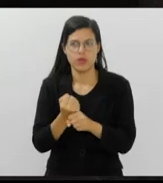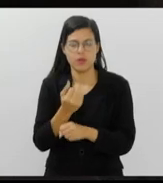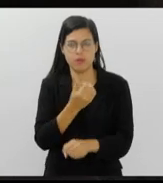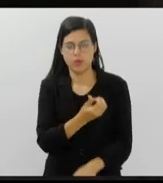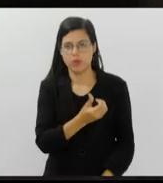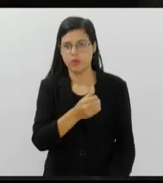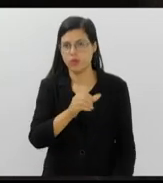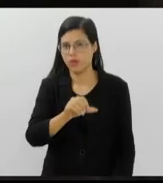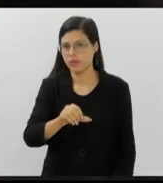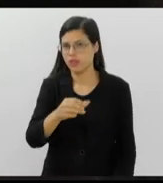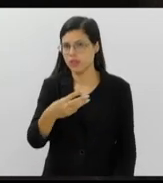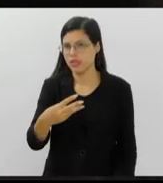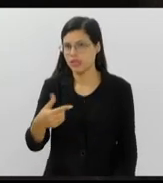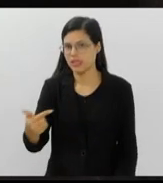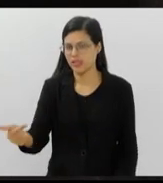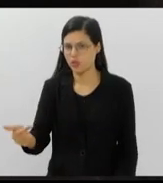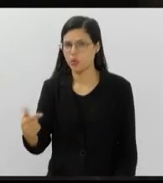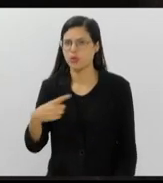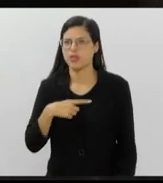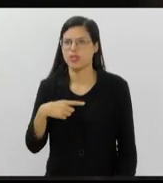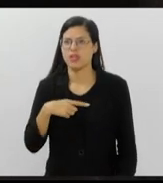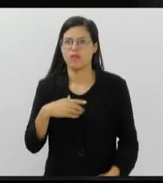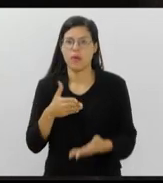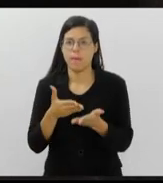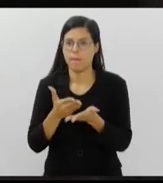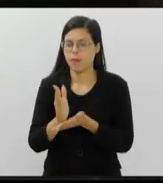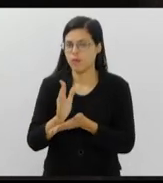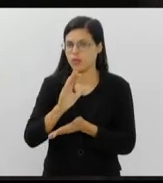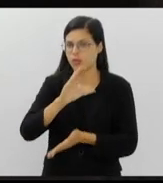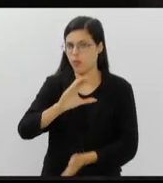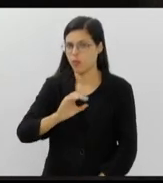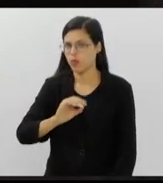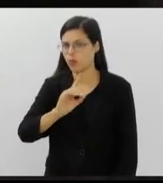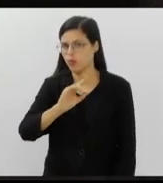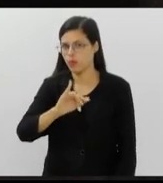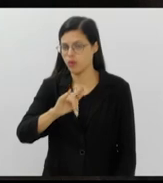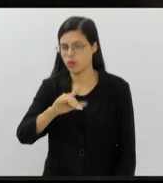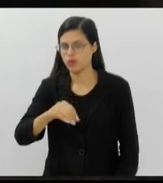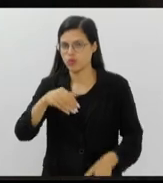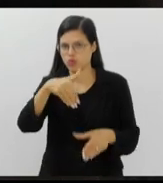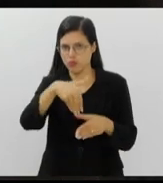1932, com a promulgação do Código Eleitoral Brasileiro.